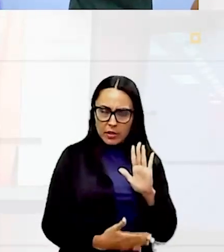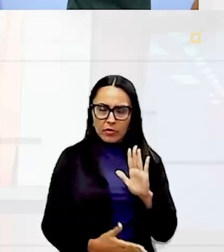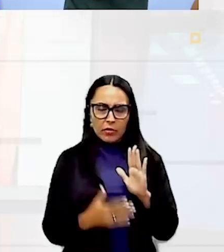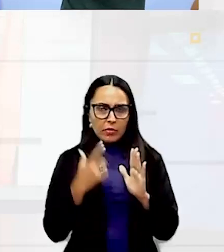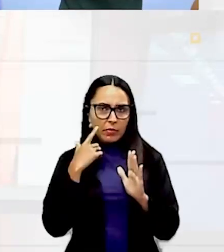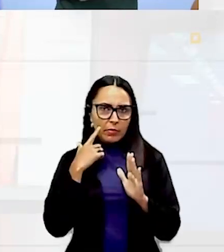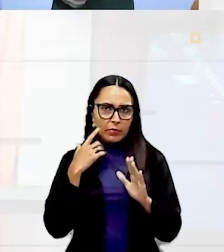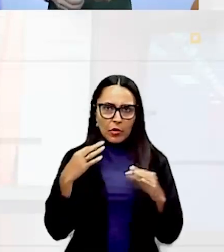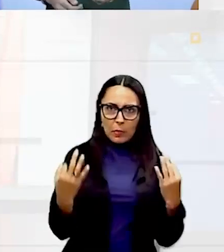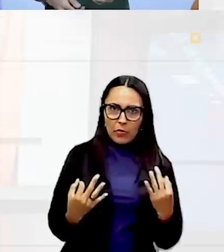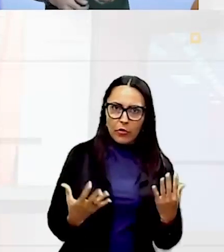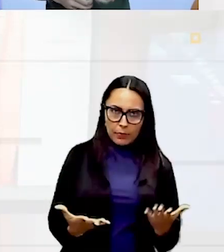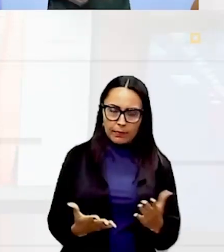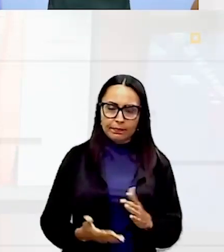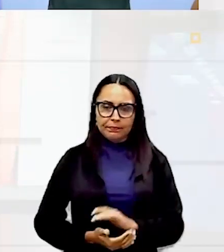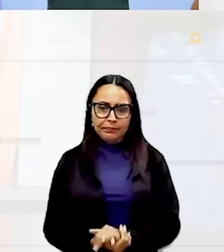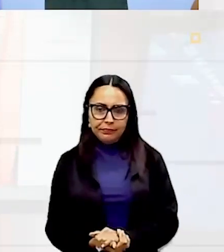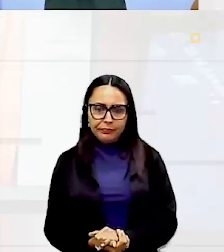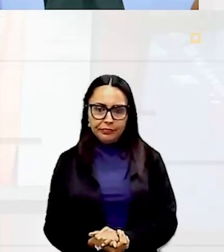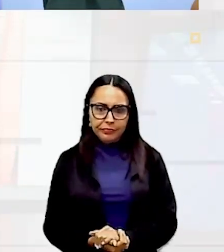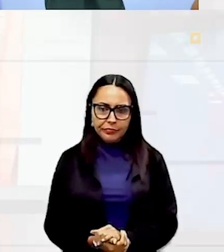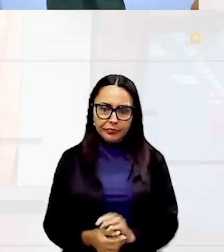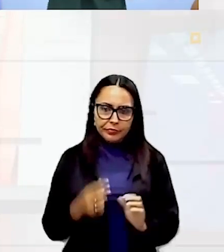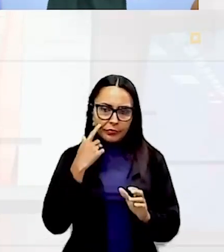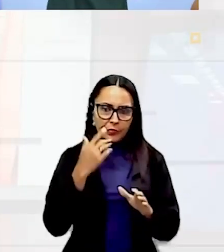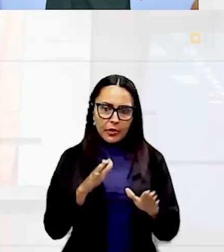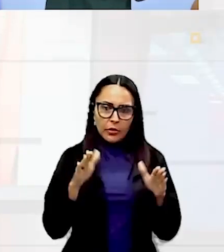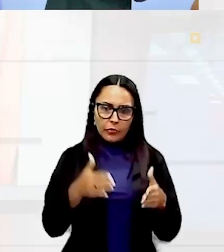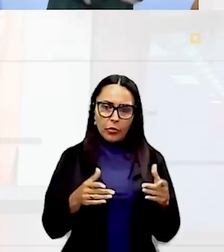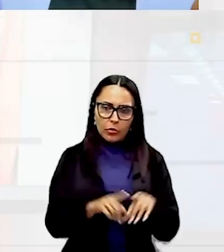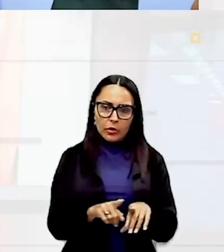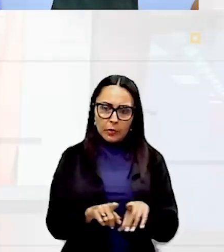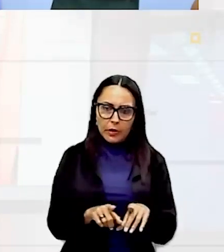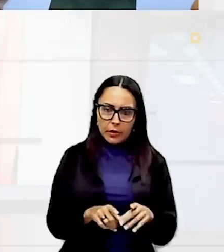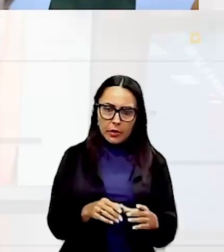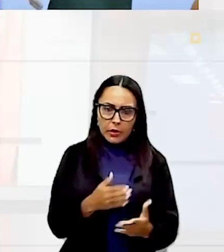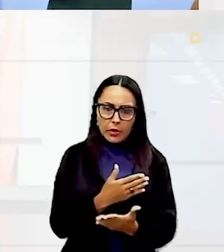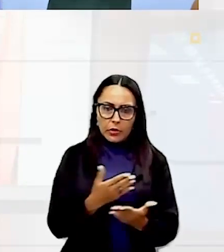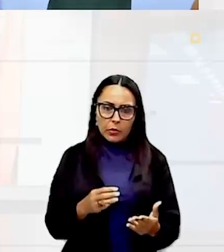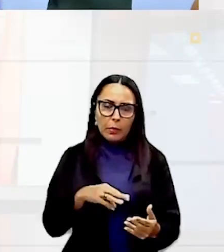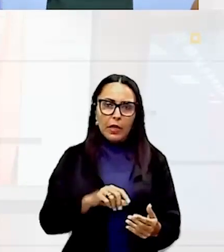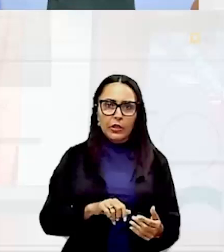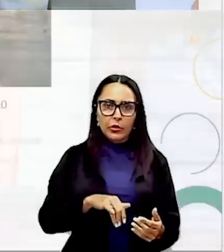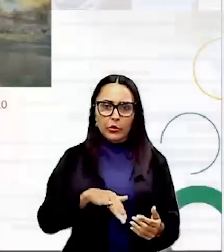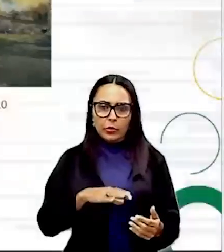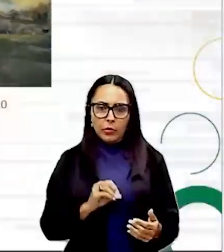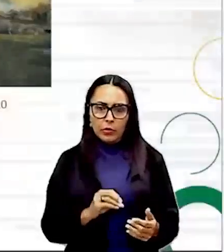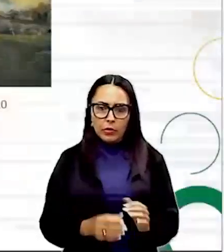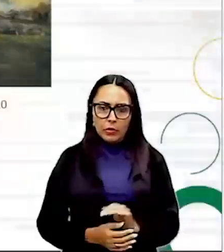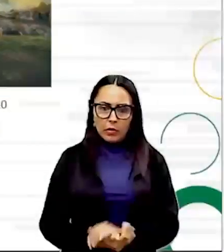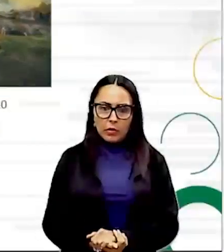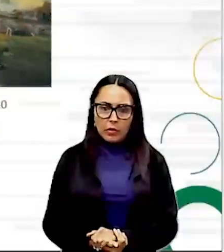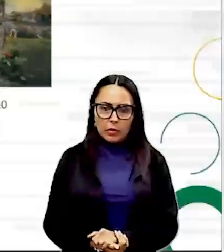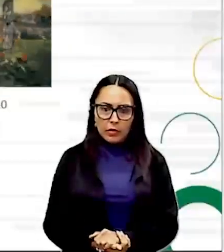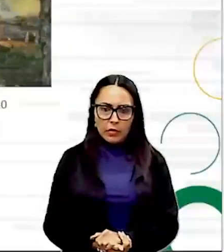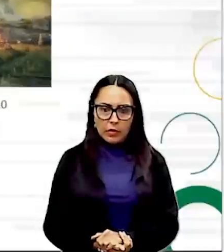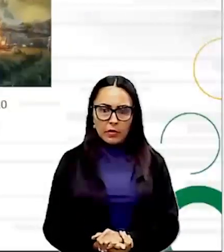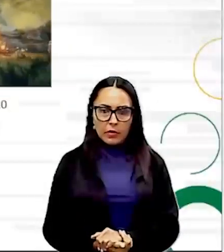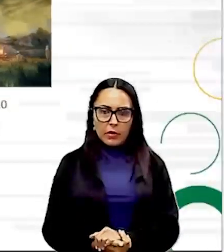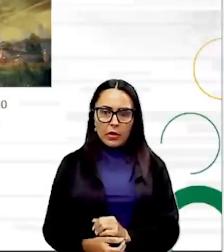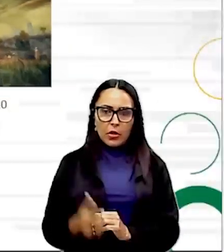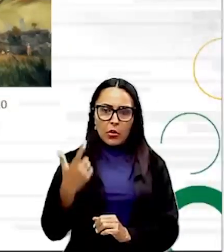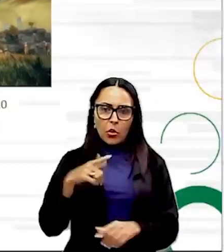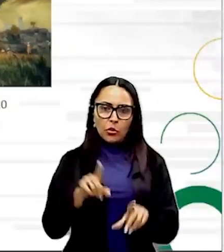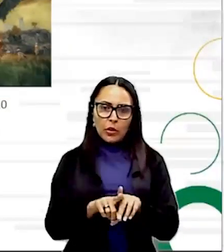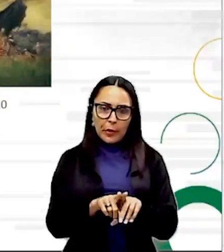mesmo. Tanto que ele focou na jogabilidade do Mario, sem mudar muito assim. E outro jogo que